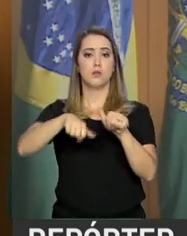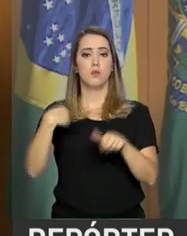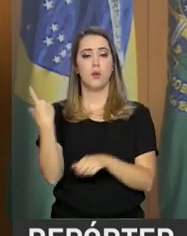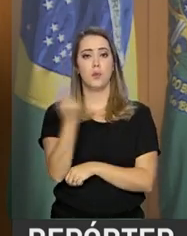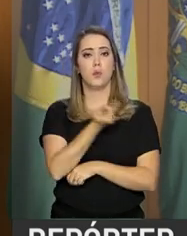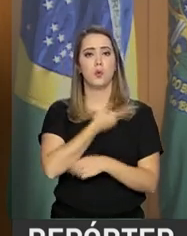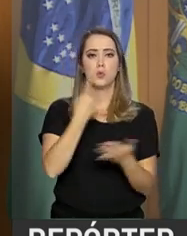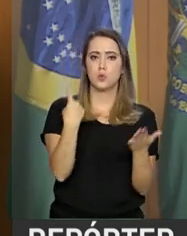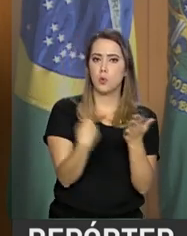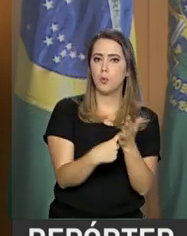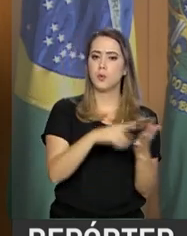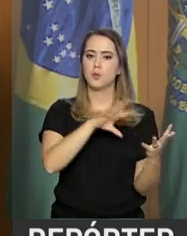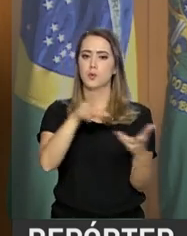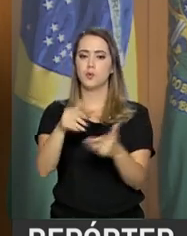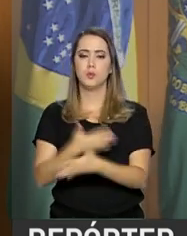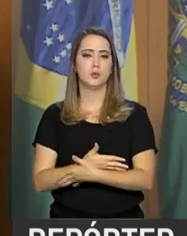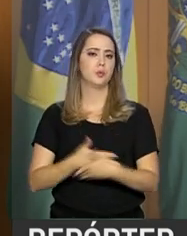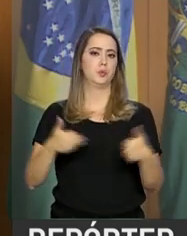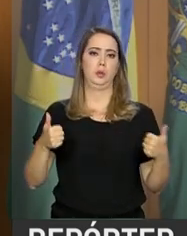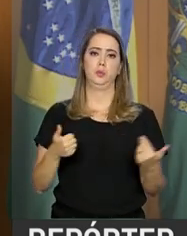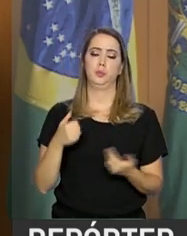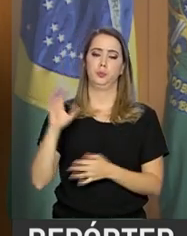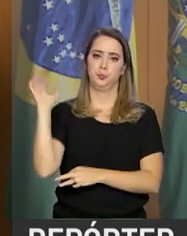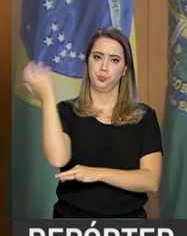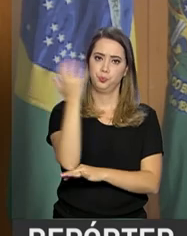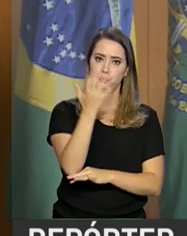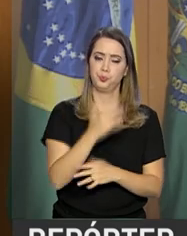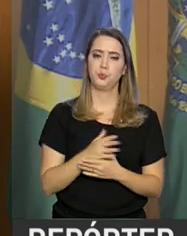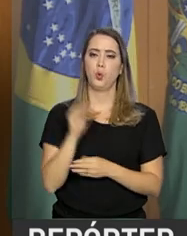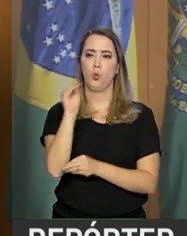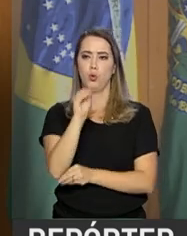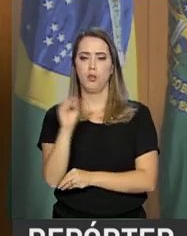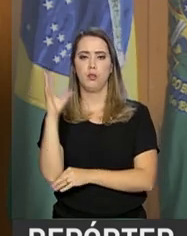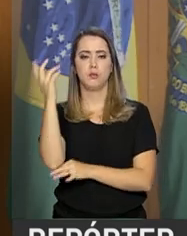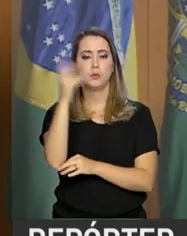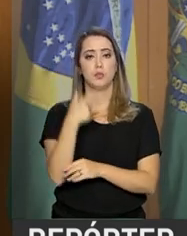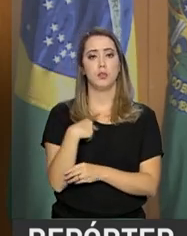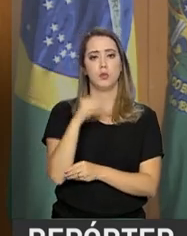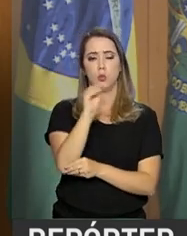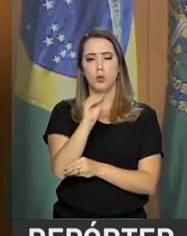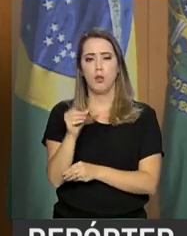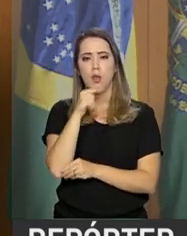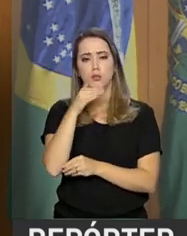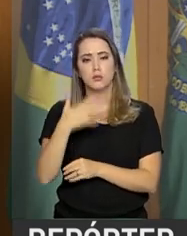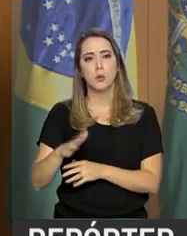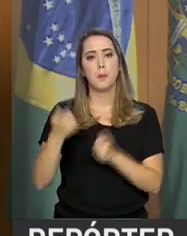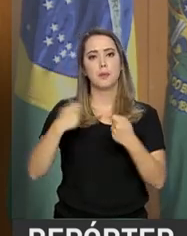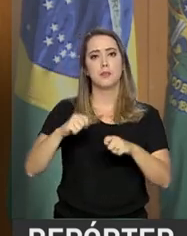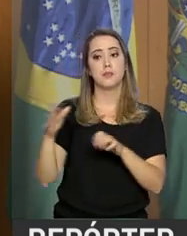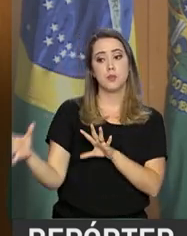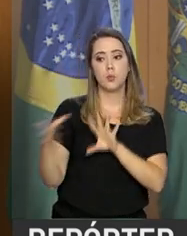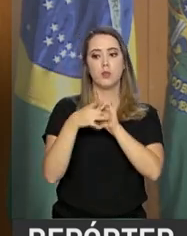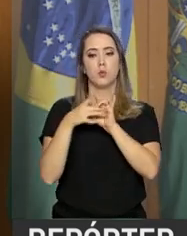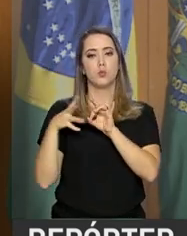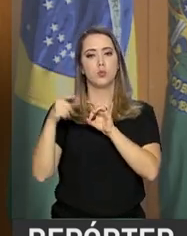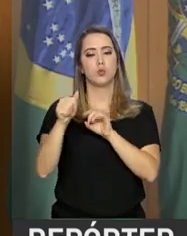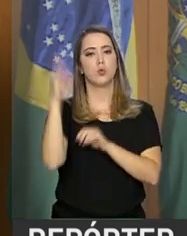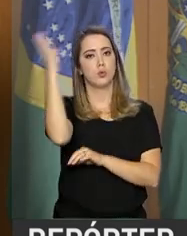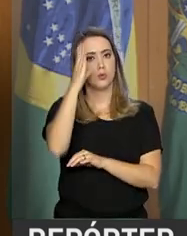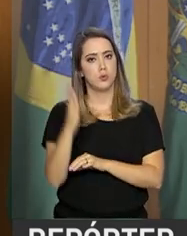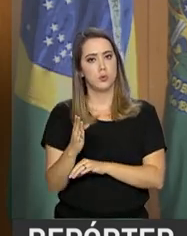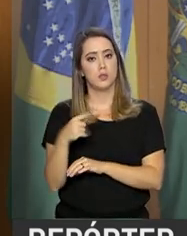compromisso com o mundo mais sustentável preservar os mares requer o engajamento de todos no